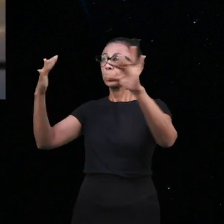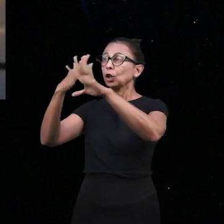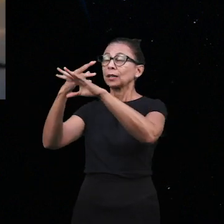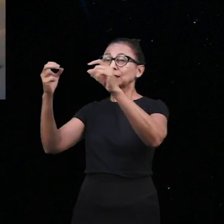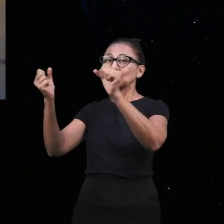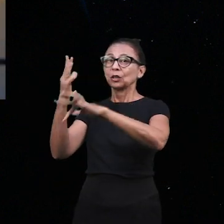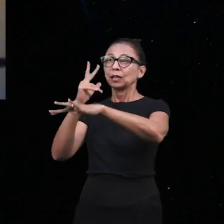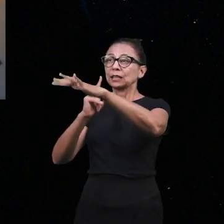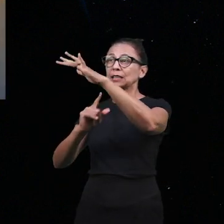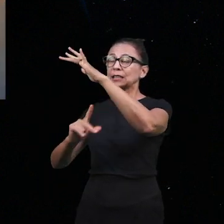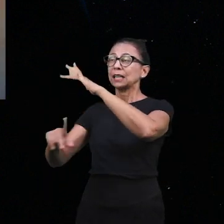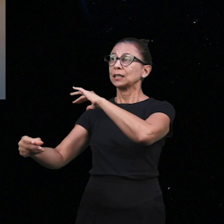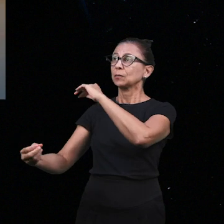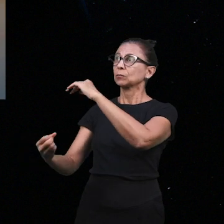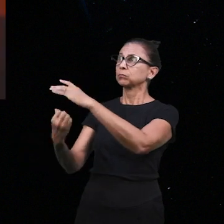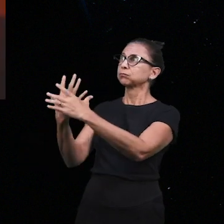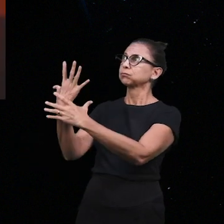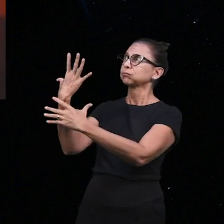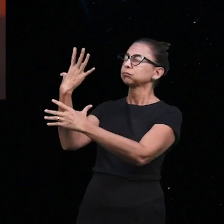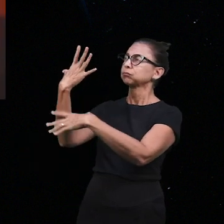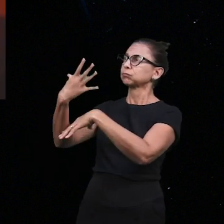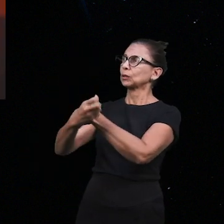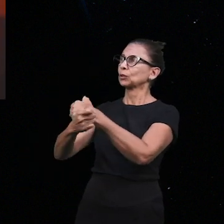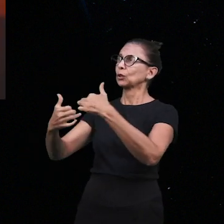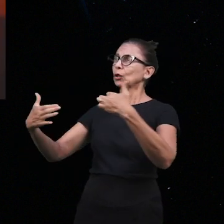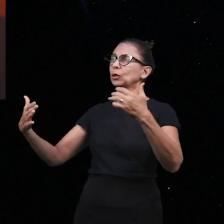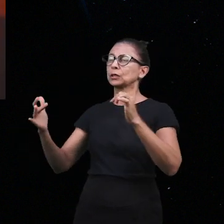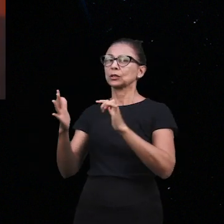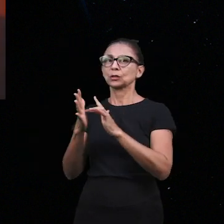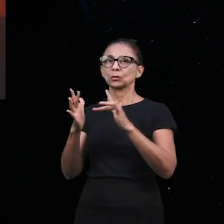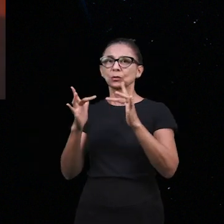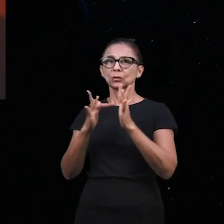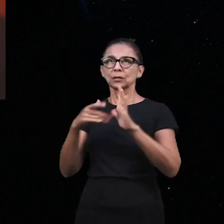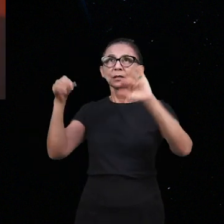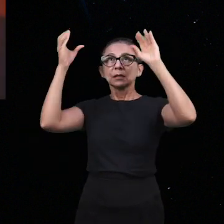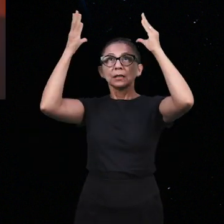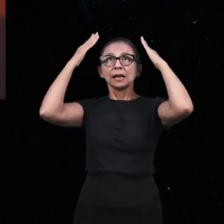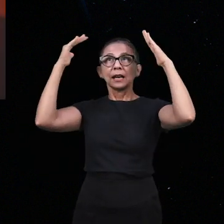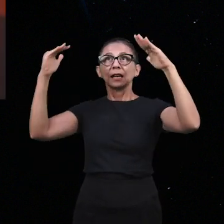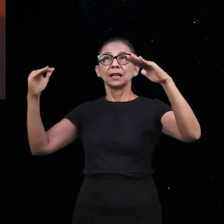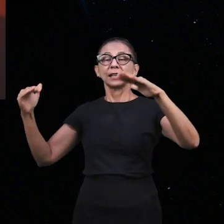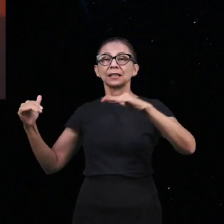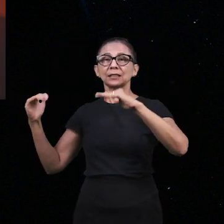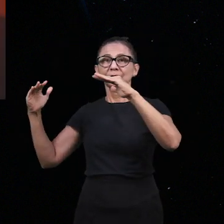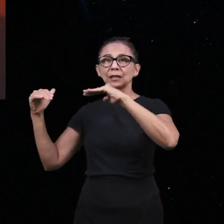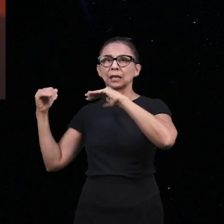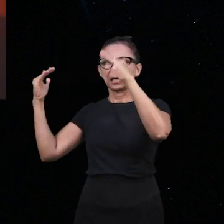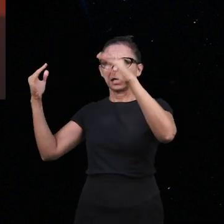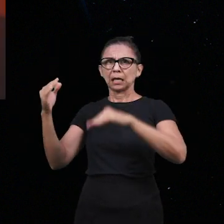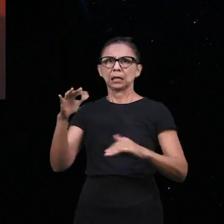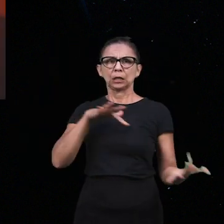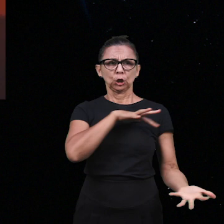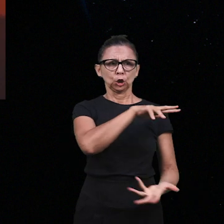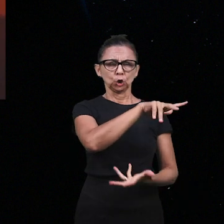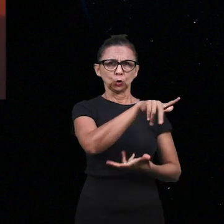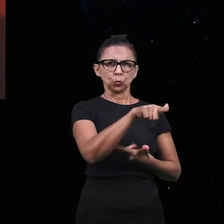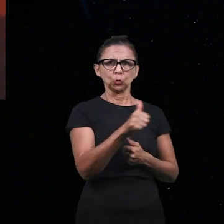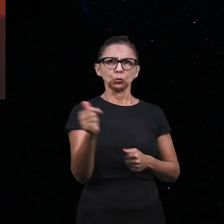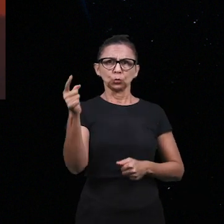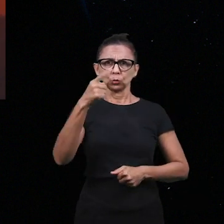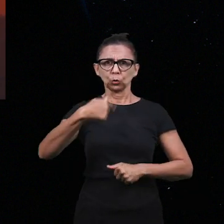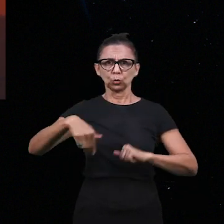De Jesus, o Rei dos Reis, breve os reinos deste mundo seguirão as suas leis.